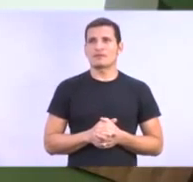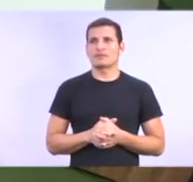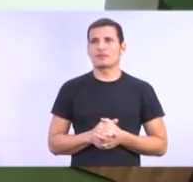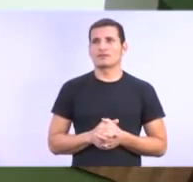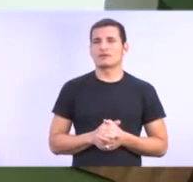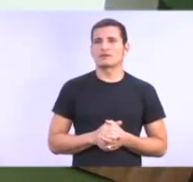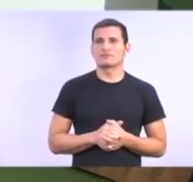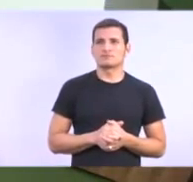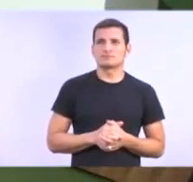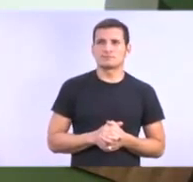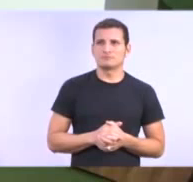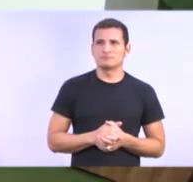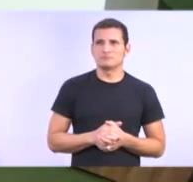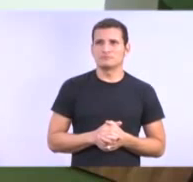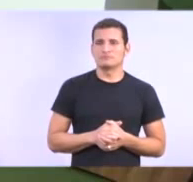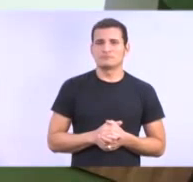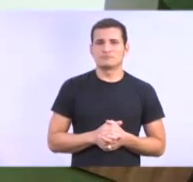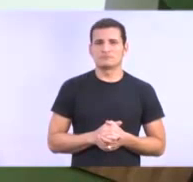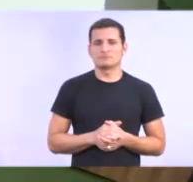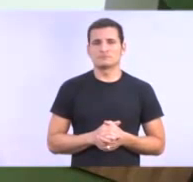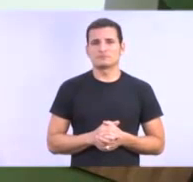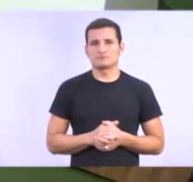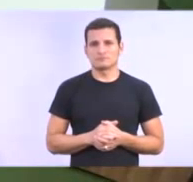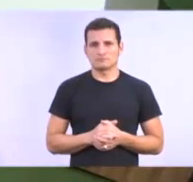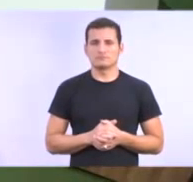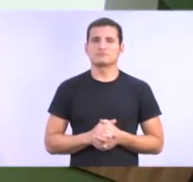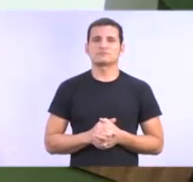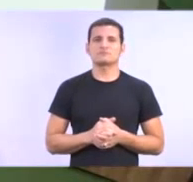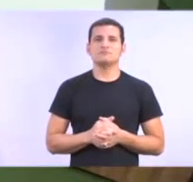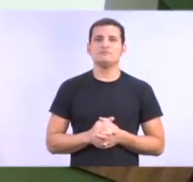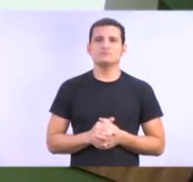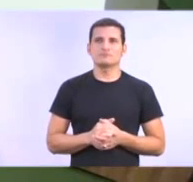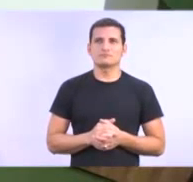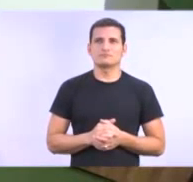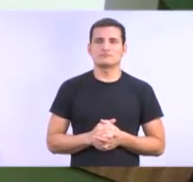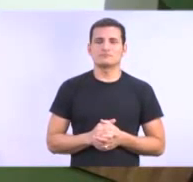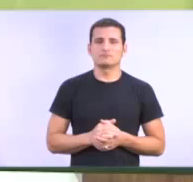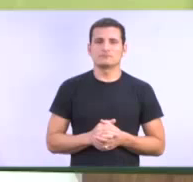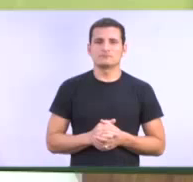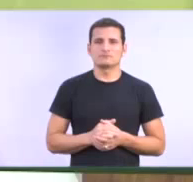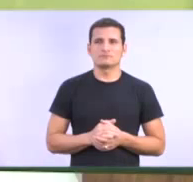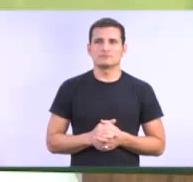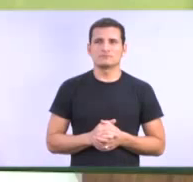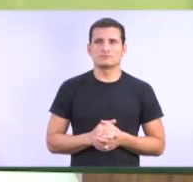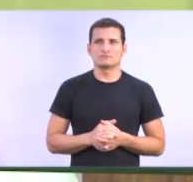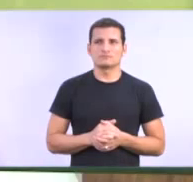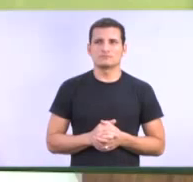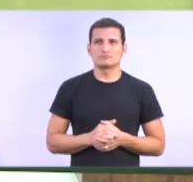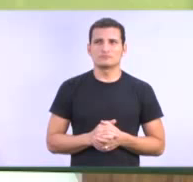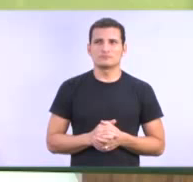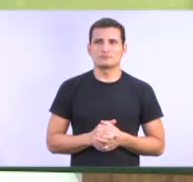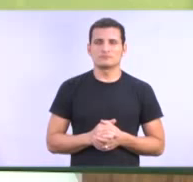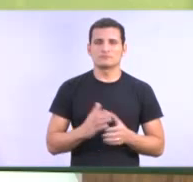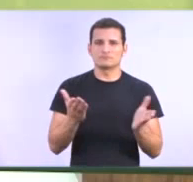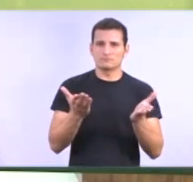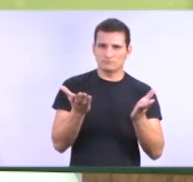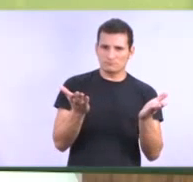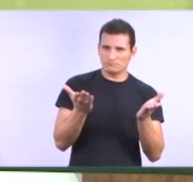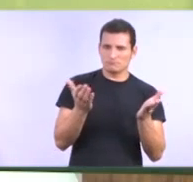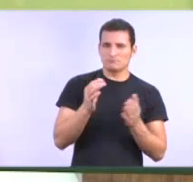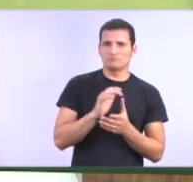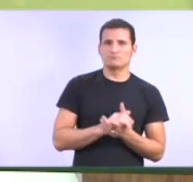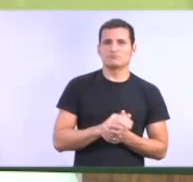uns esqueminhas que eu acho que ilustra bem para eles, né, professor? Perfeitamente. Vamos agora tratar disso em cada caso,